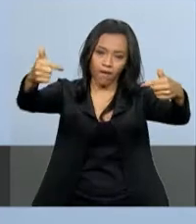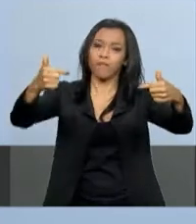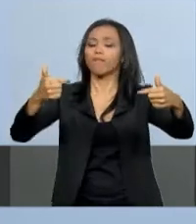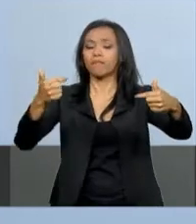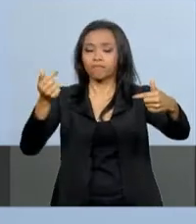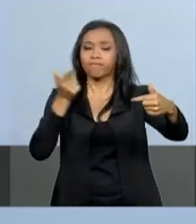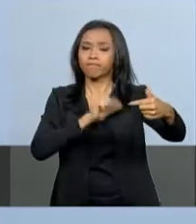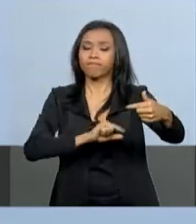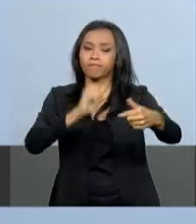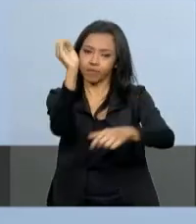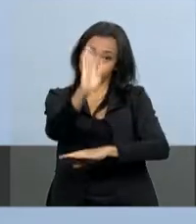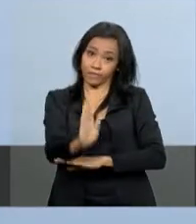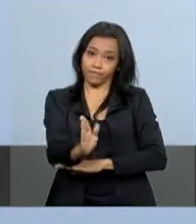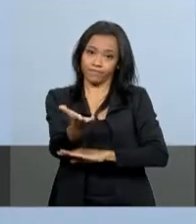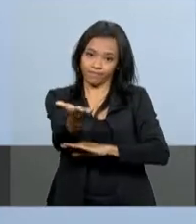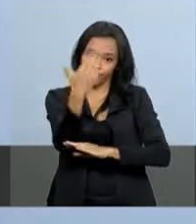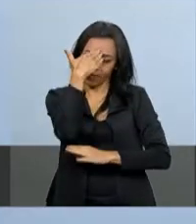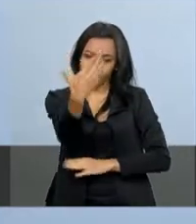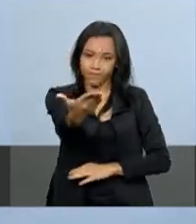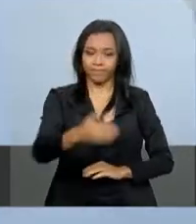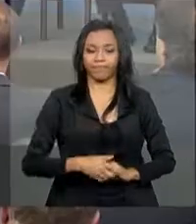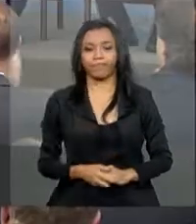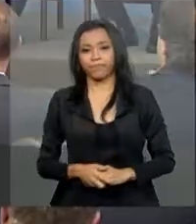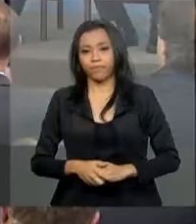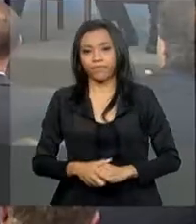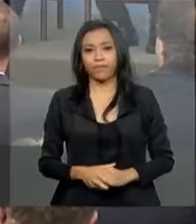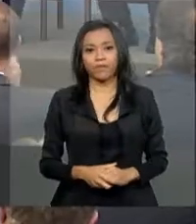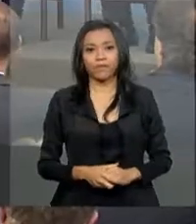pelo brasil obrigado